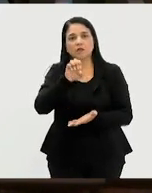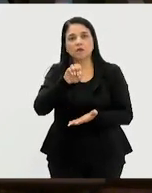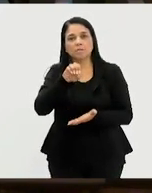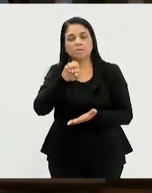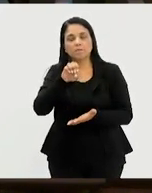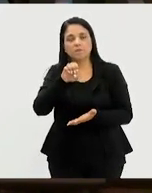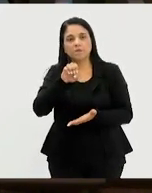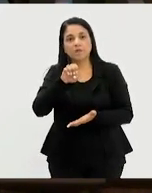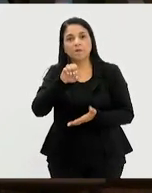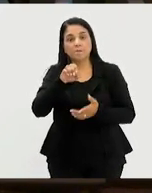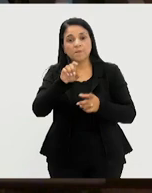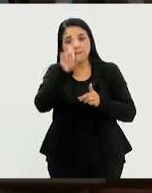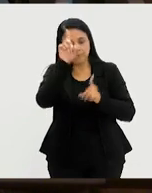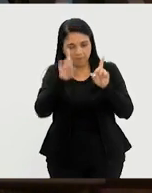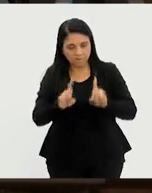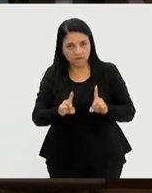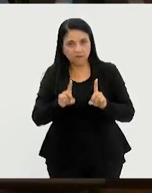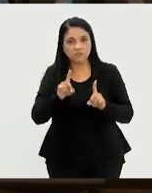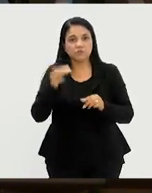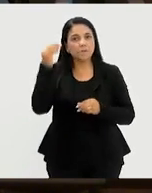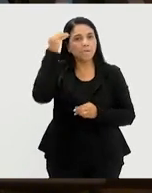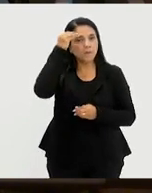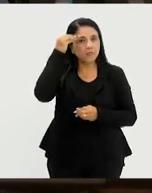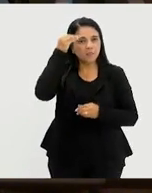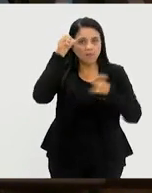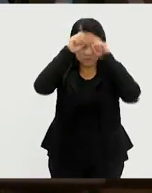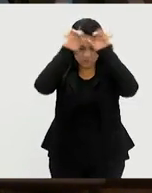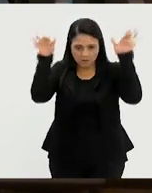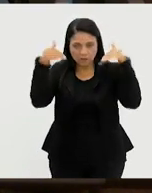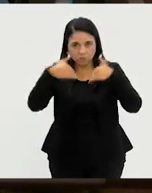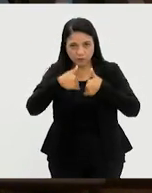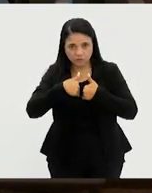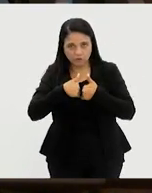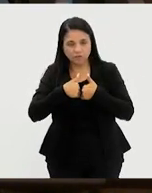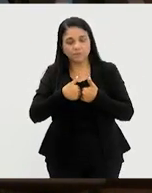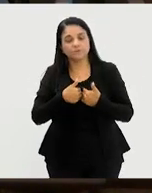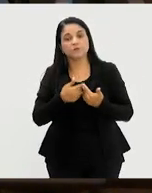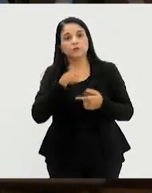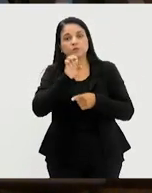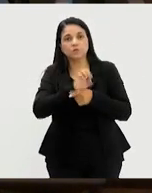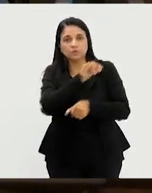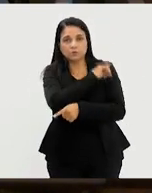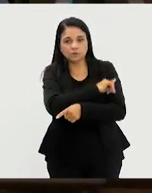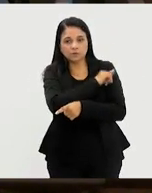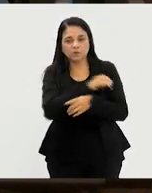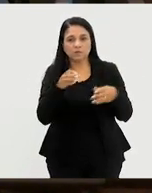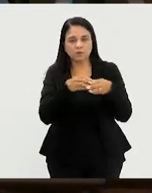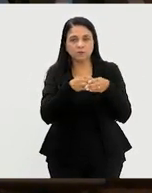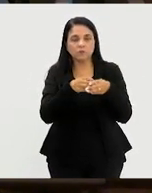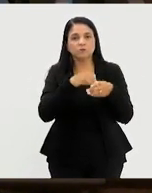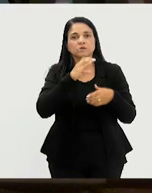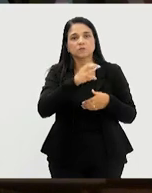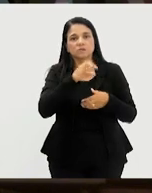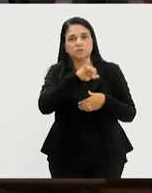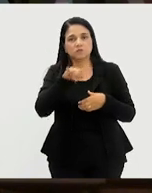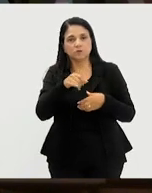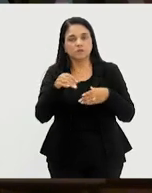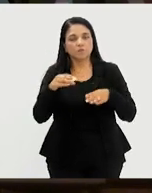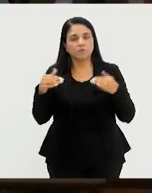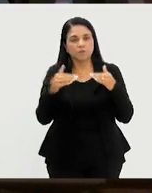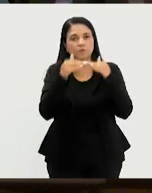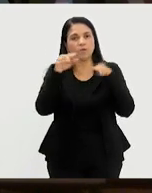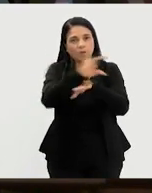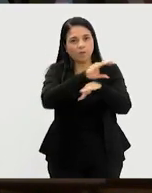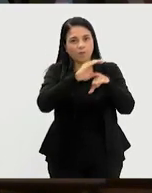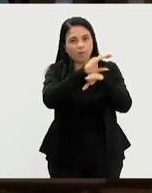para deficientes mentais e autistas no estado do Rio de Janeiro e da outras providências pareceres das comissões de conção e justiça pela constitucionalidade da